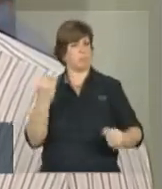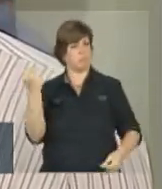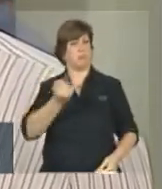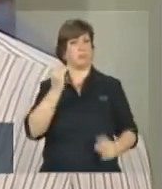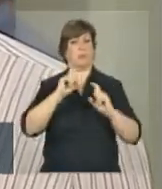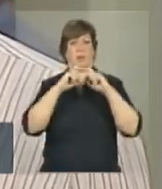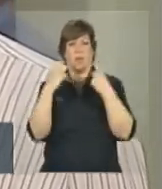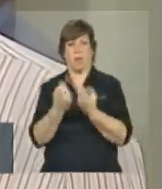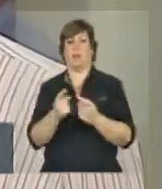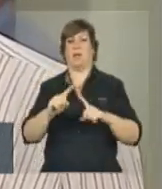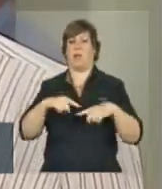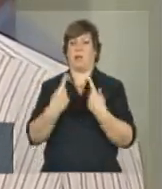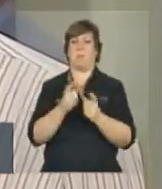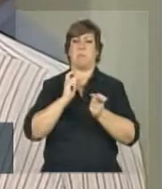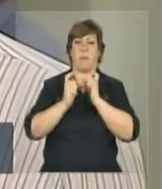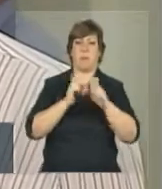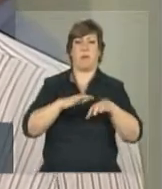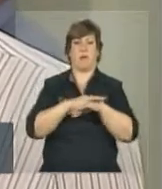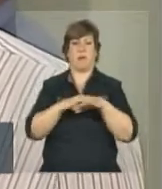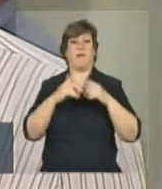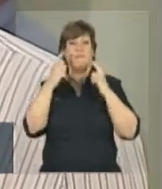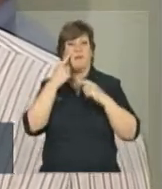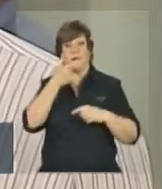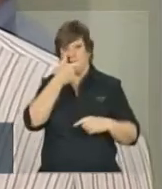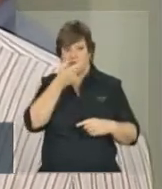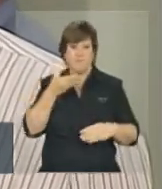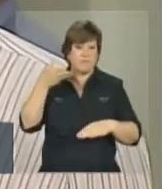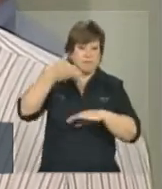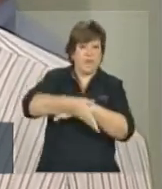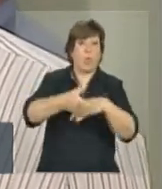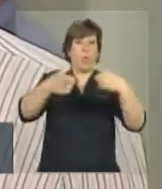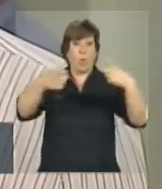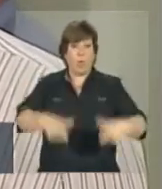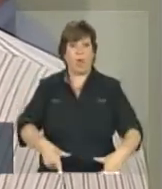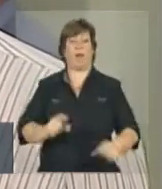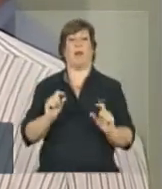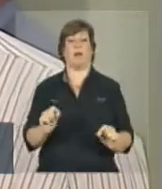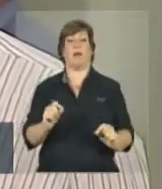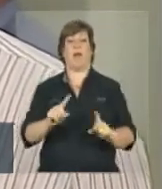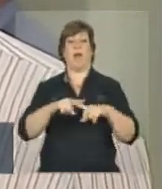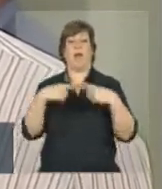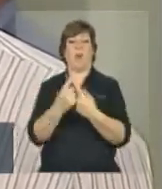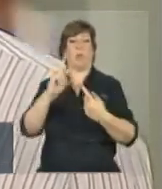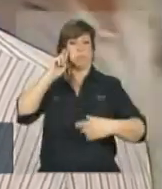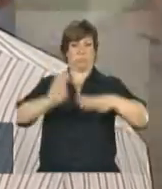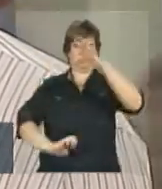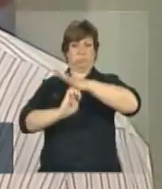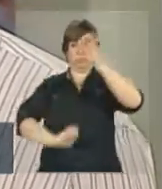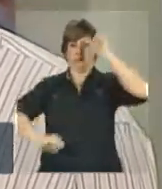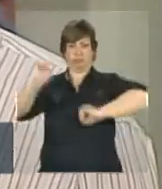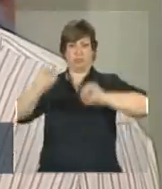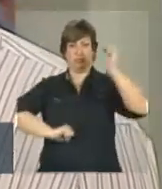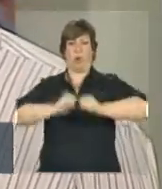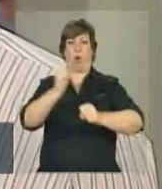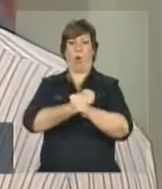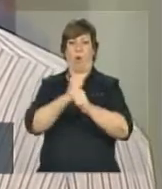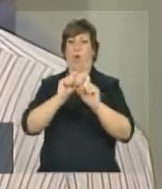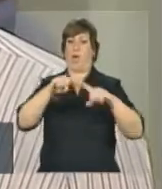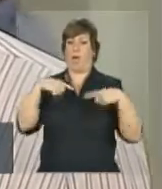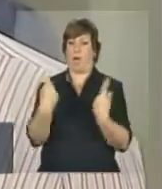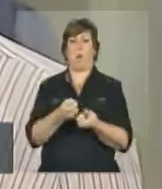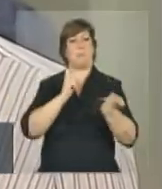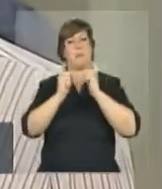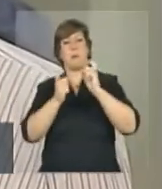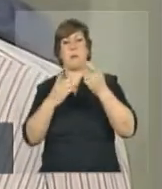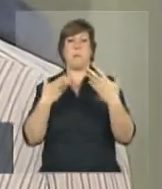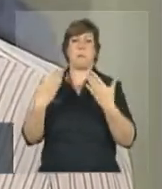importante que a gente esteja verificando em loco, que a gente esteja reunindo com os empresários construtores, com os